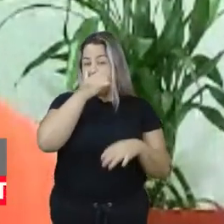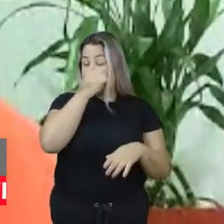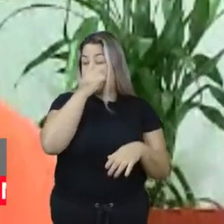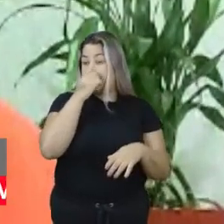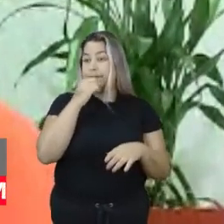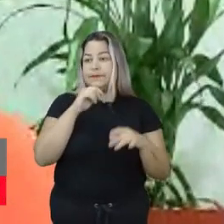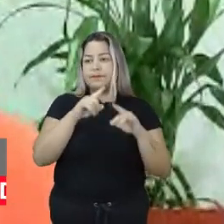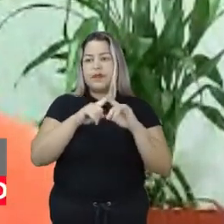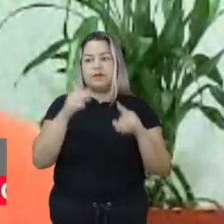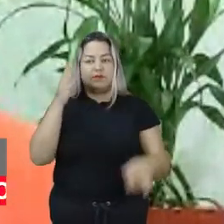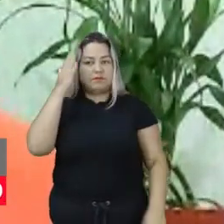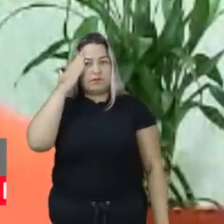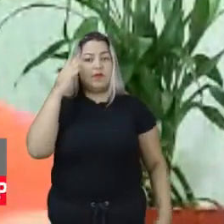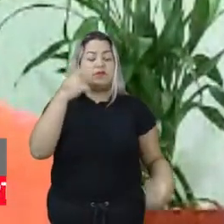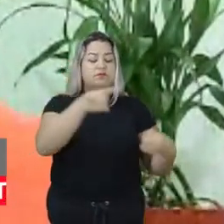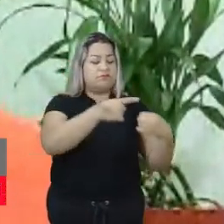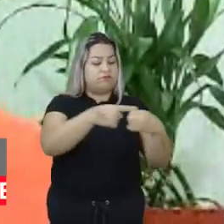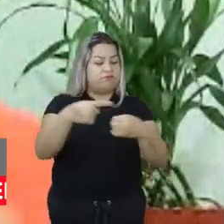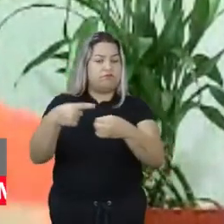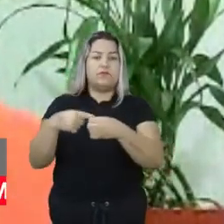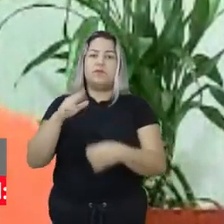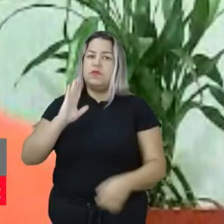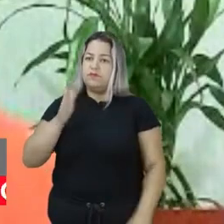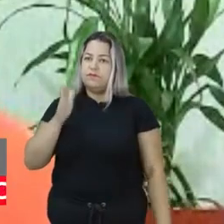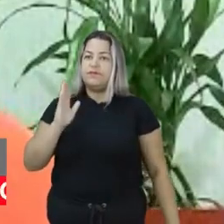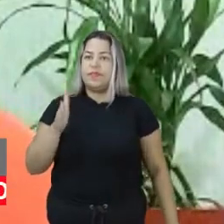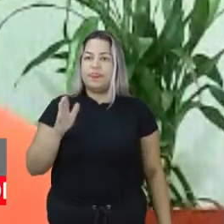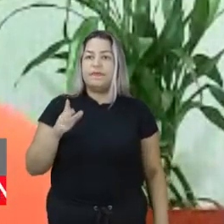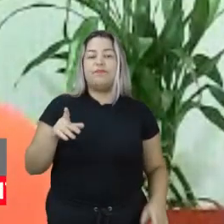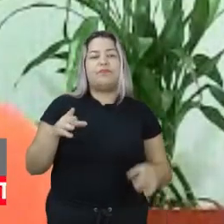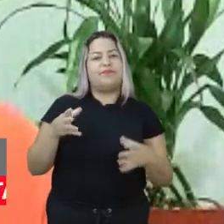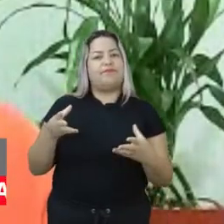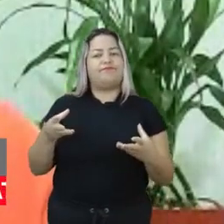mas claro que a gente sabe que tem cidades que a gente já foi adversário há muito tempo nas